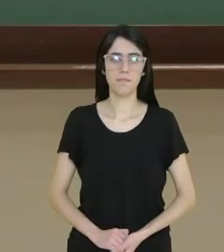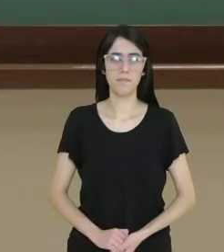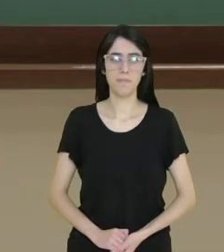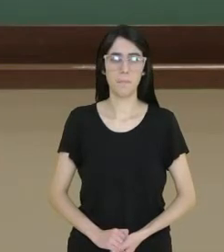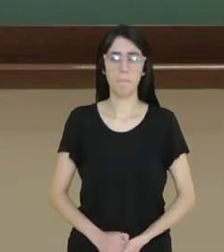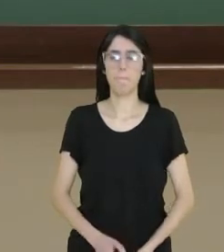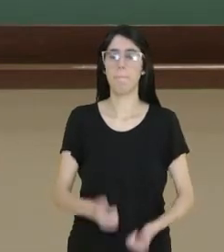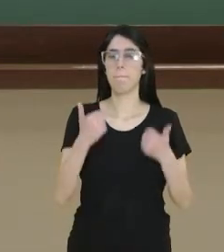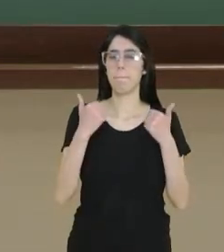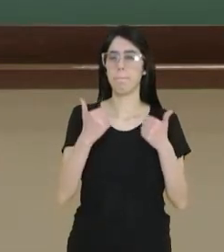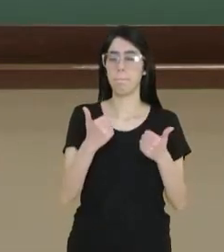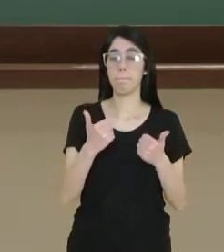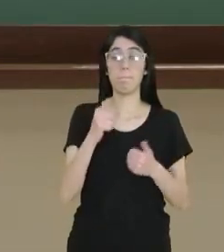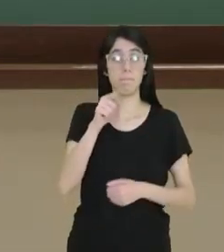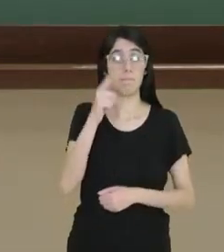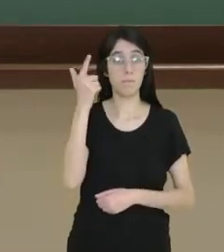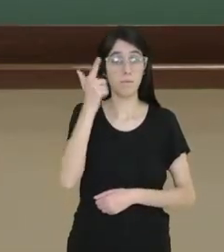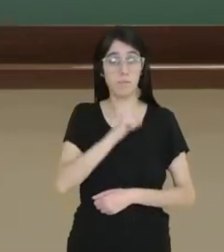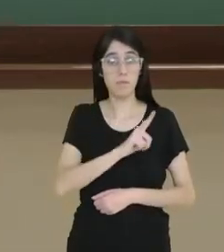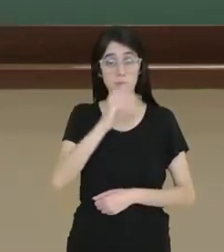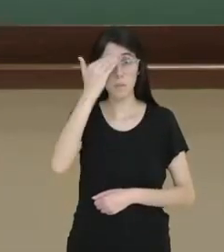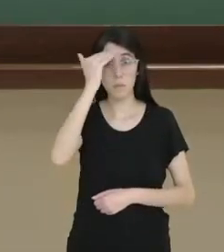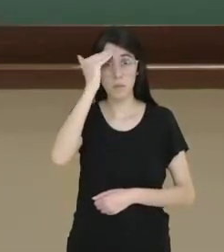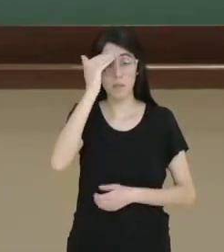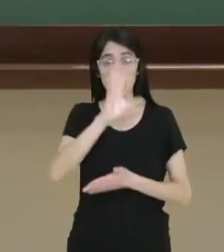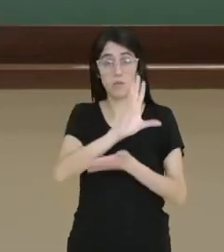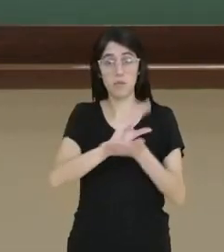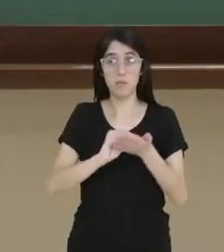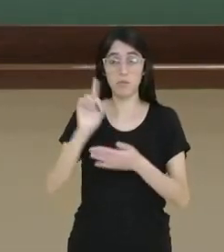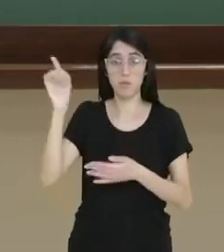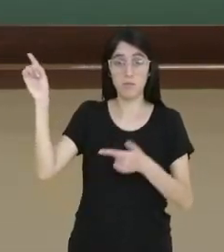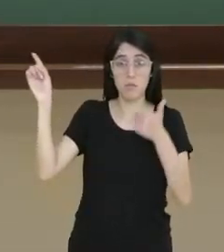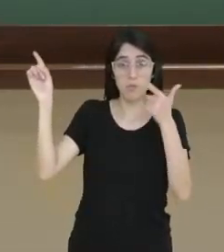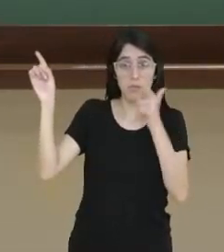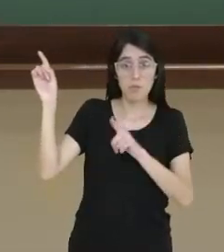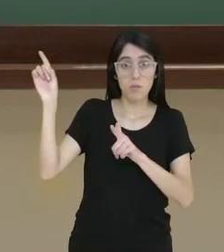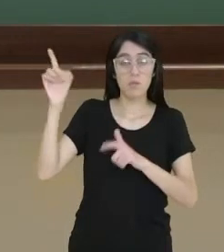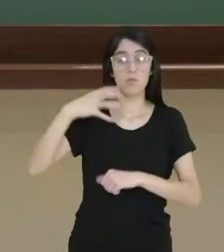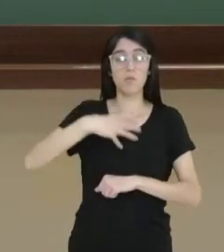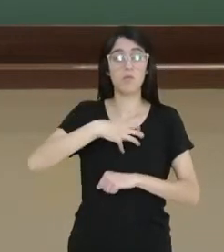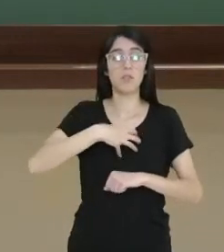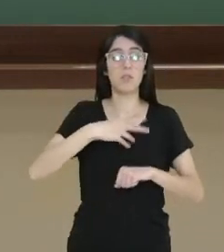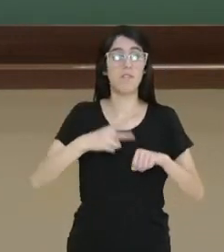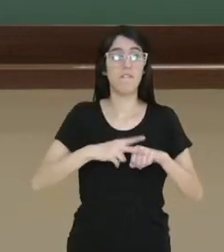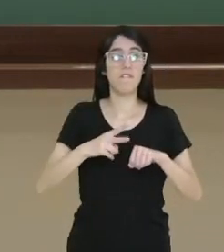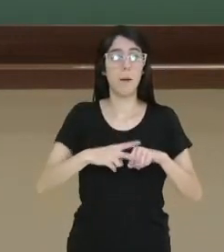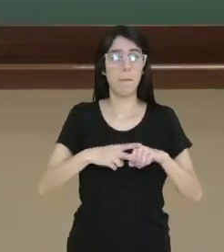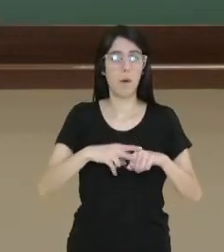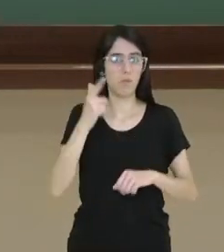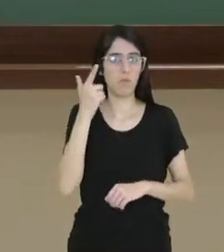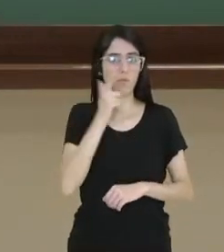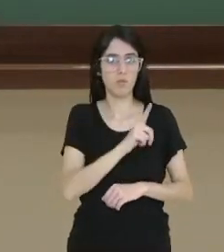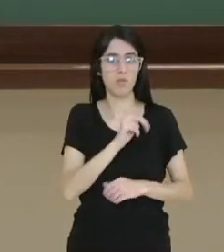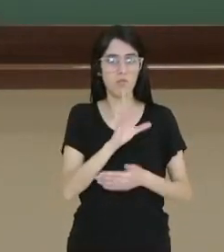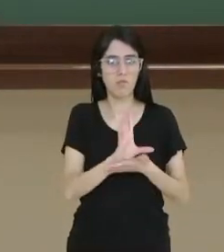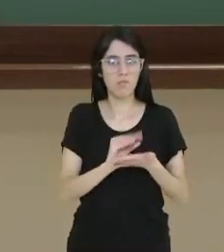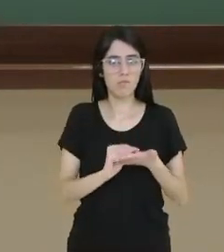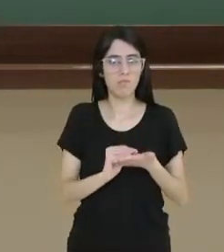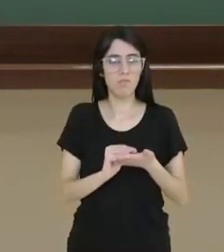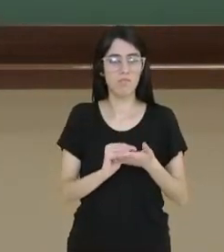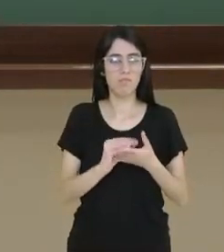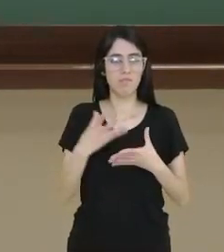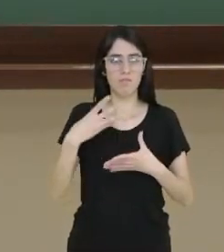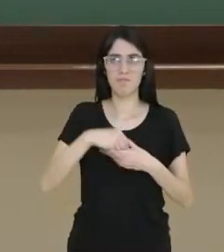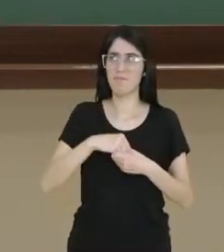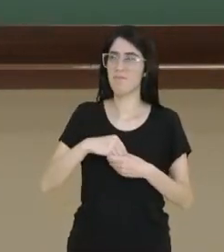Perfeito. E aí, você conseguiu então copiar, né, as formas verbais que apareceram dentro do trecho